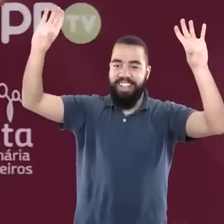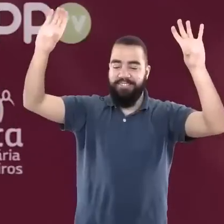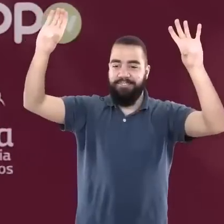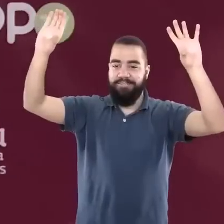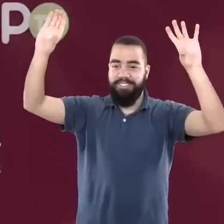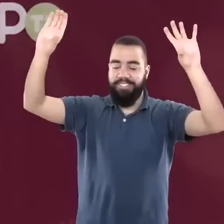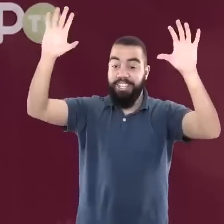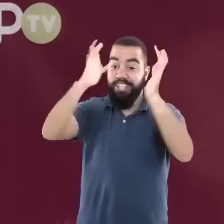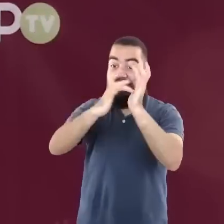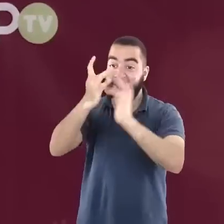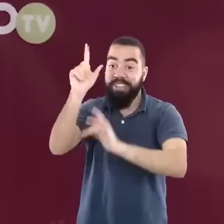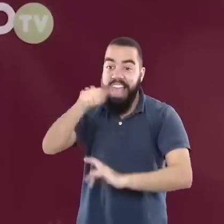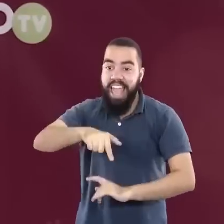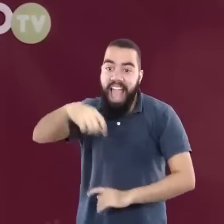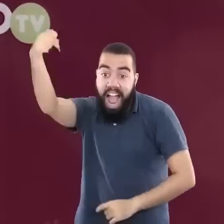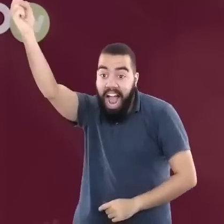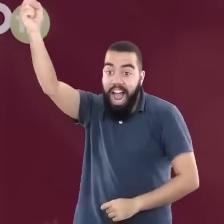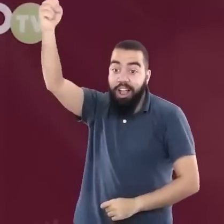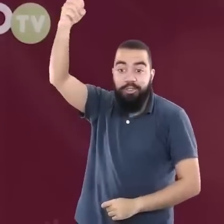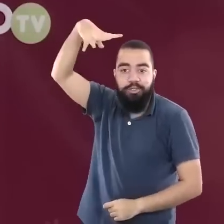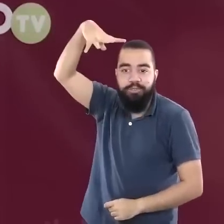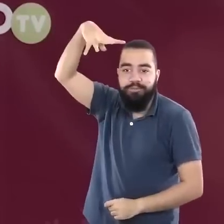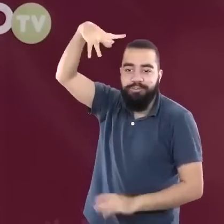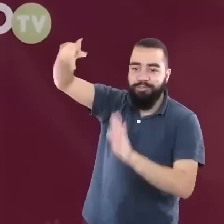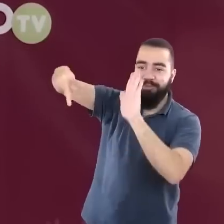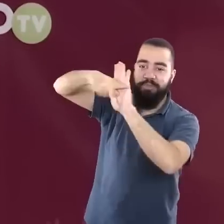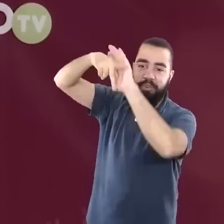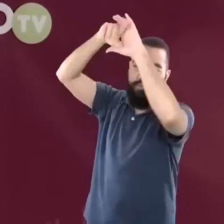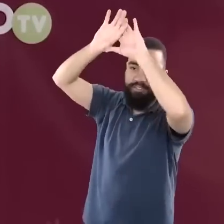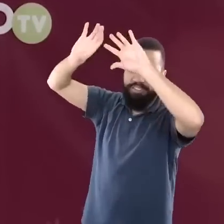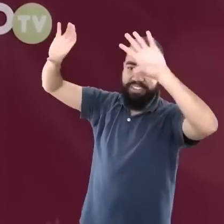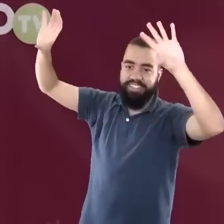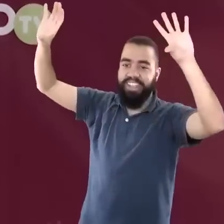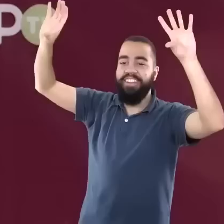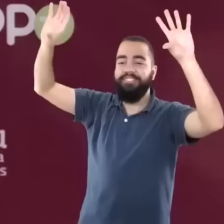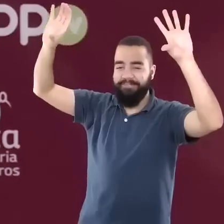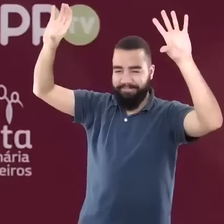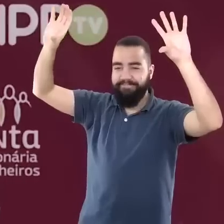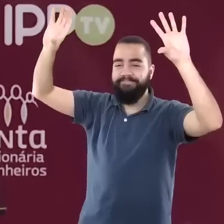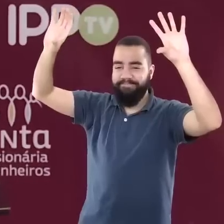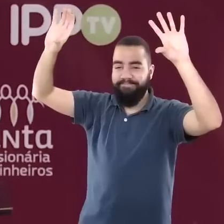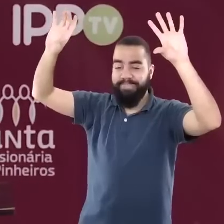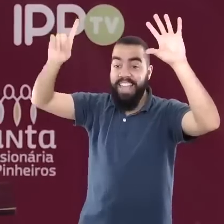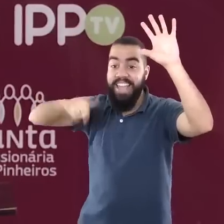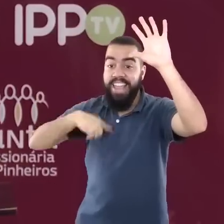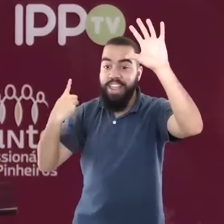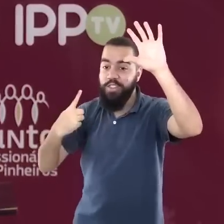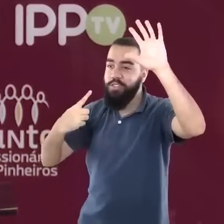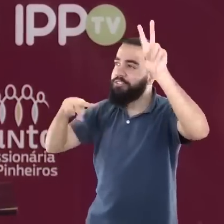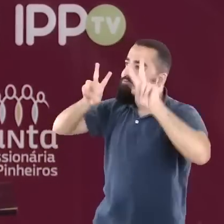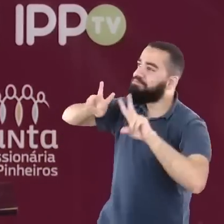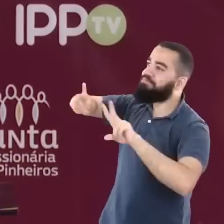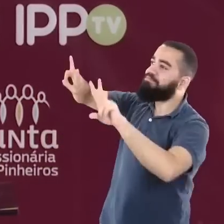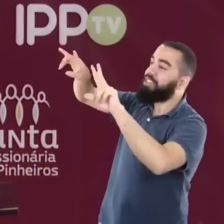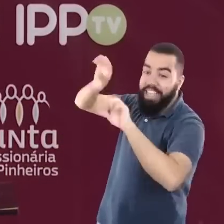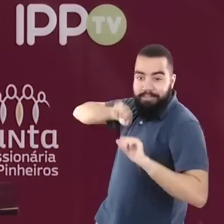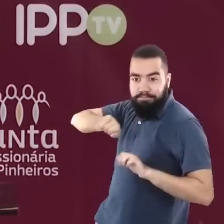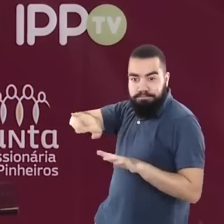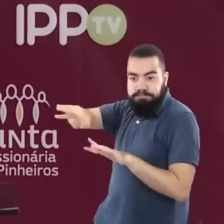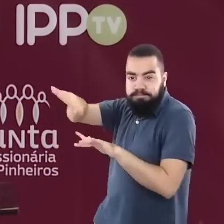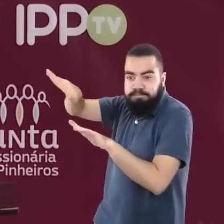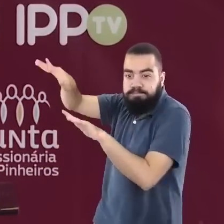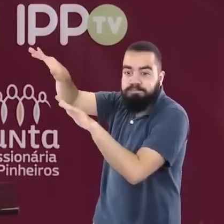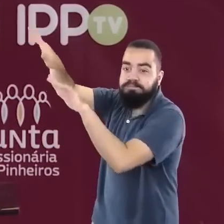ele a lâmpada que vai brilhar no céu ele aquele a quem vamos servir no céu